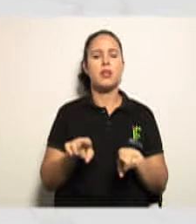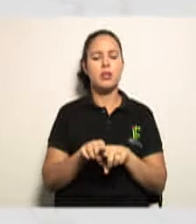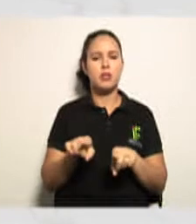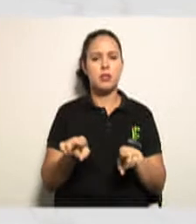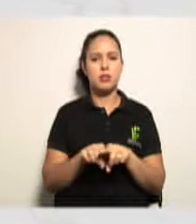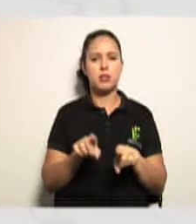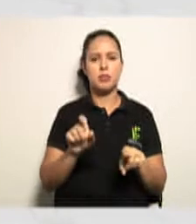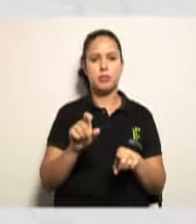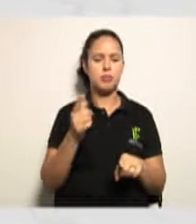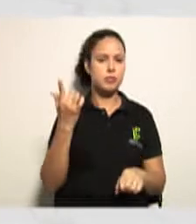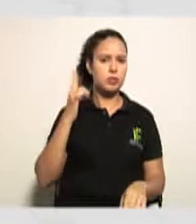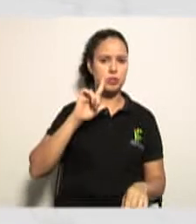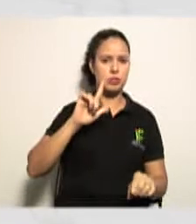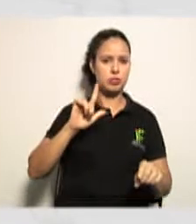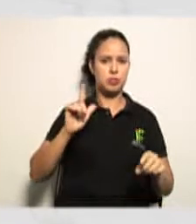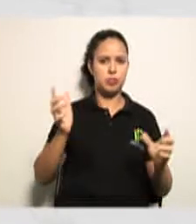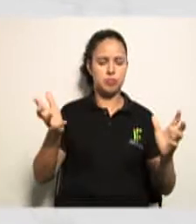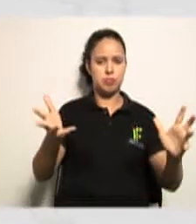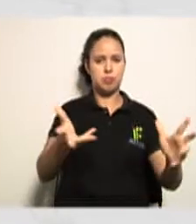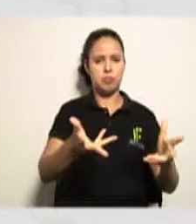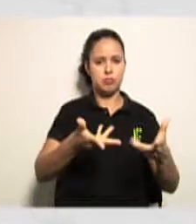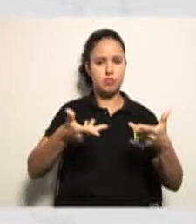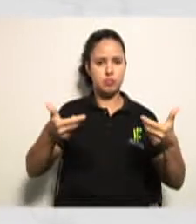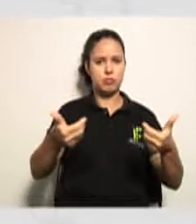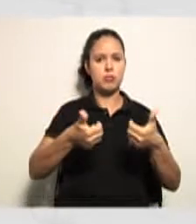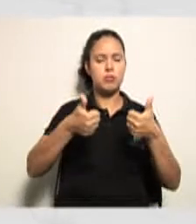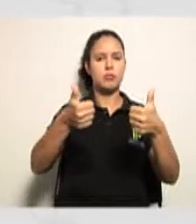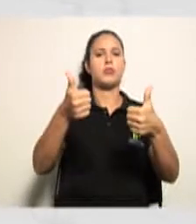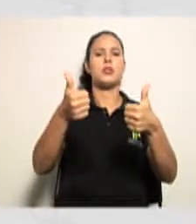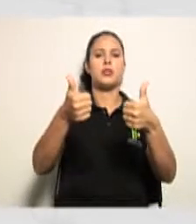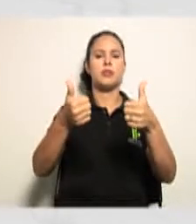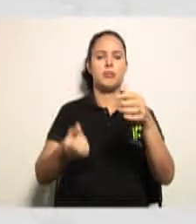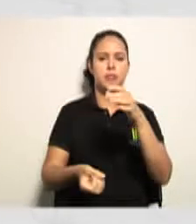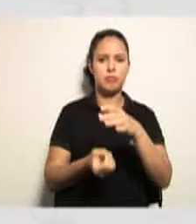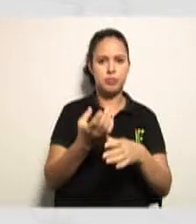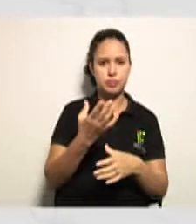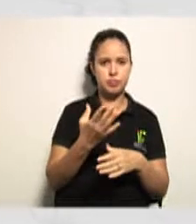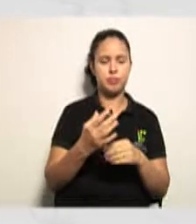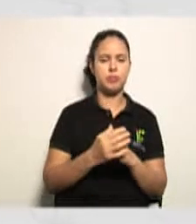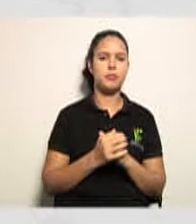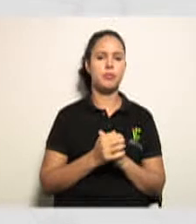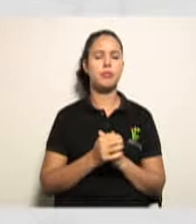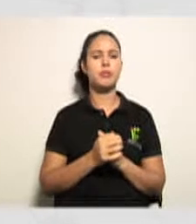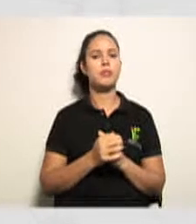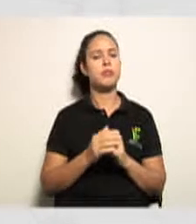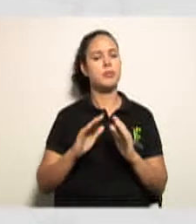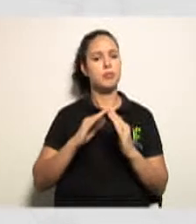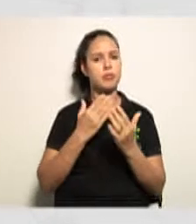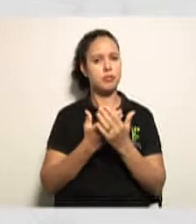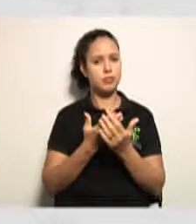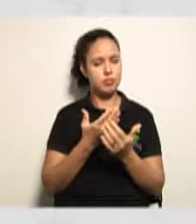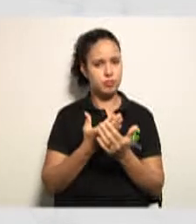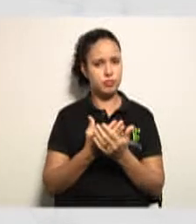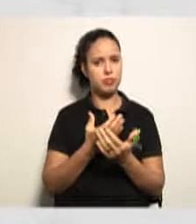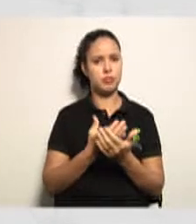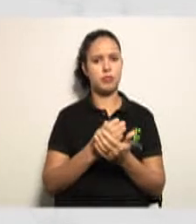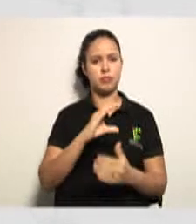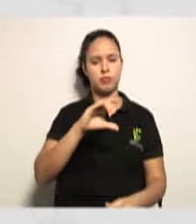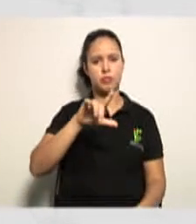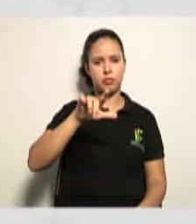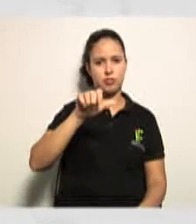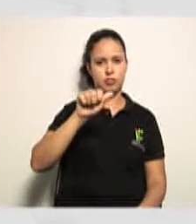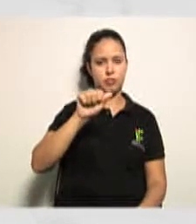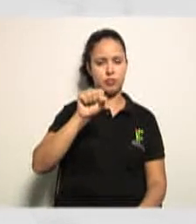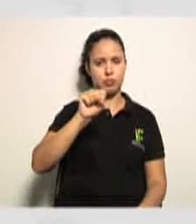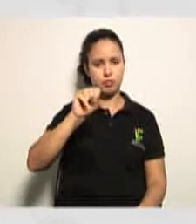na produção. Então, a escola clássica ela vem com essas contribuições iniciais, e no decorrer da história a gente